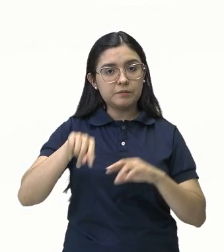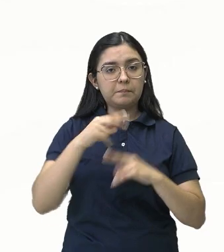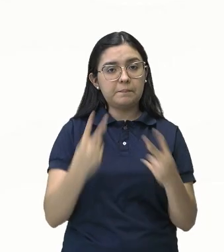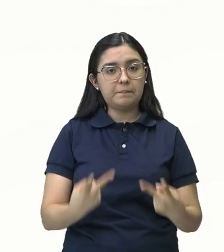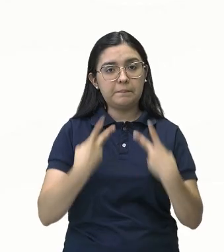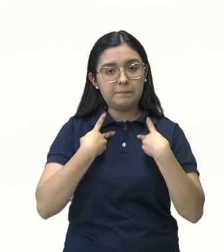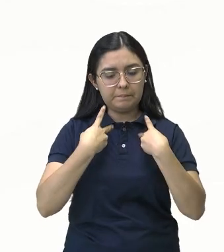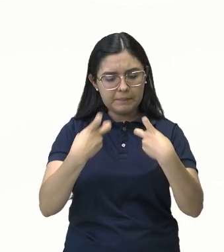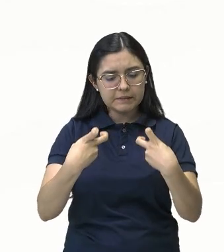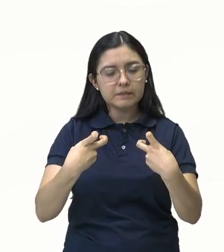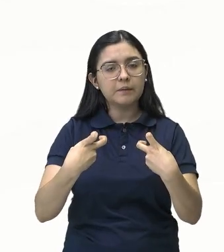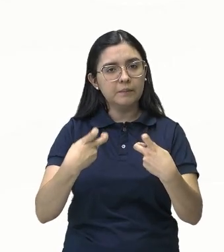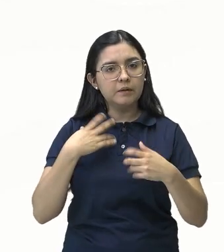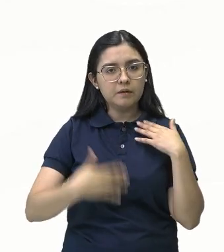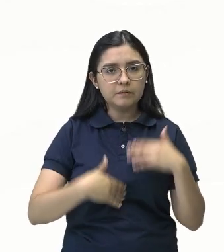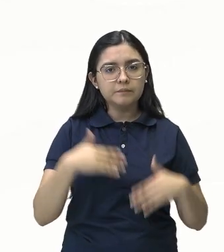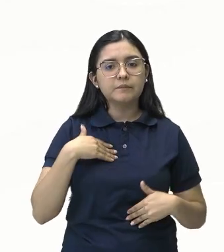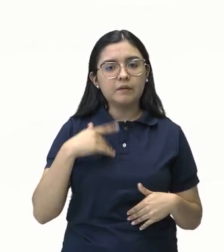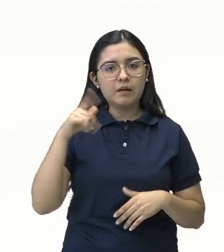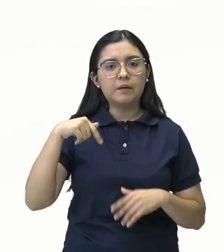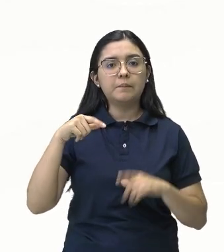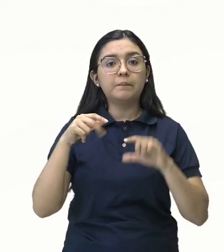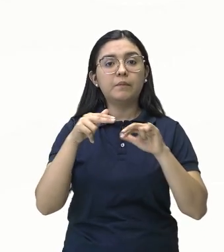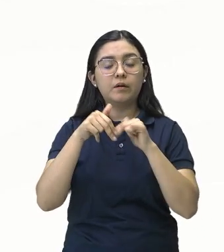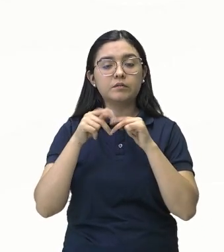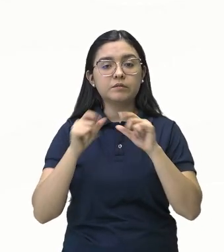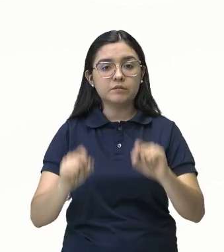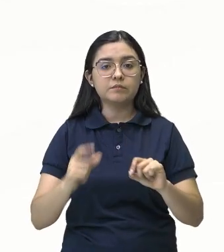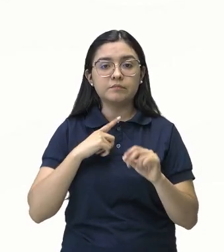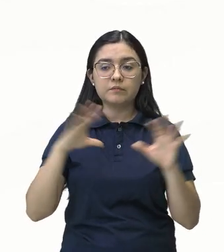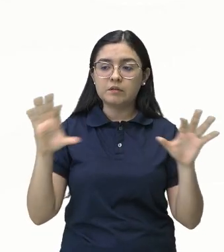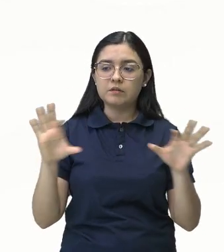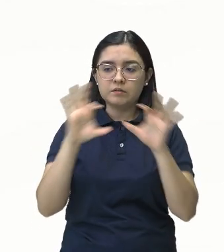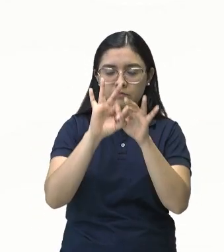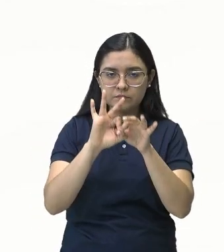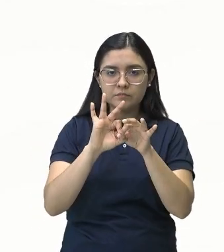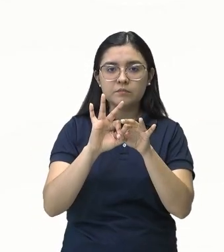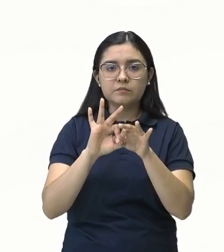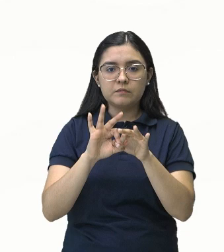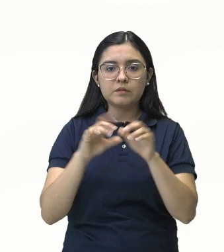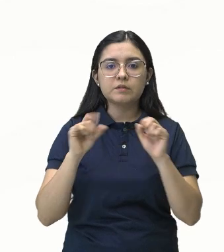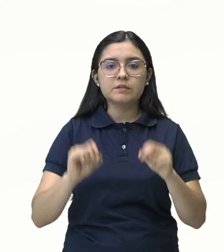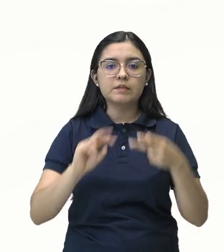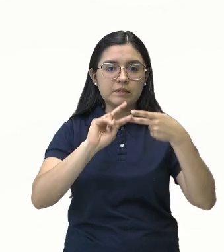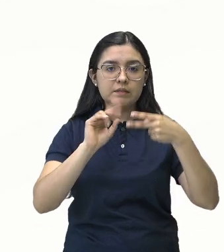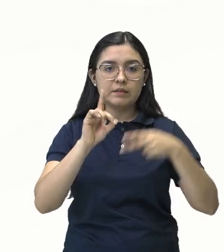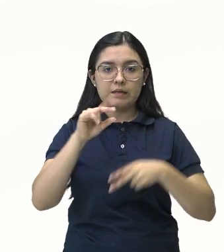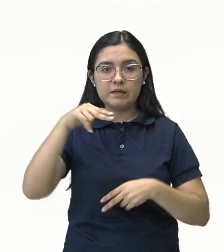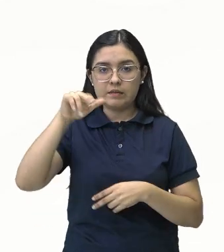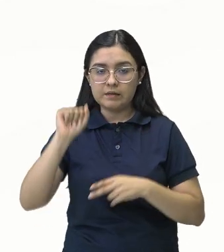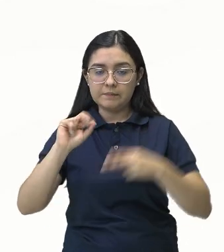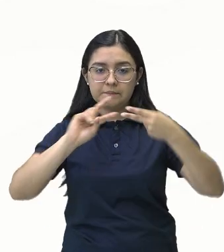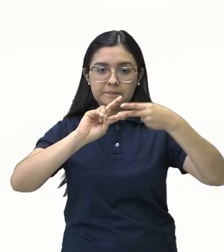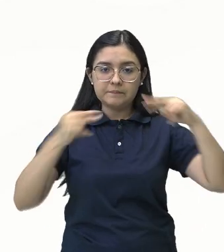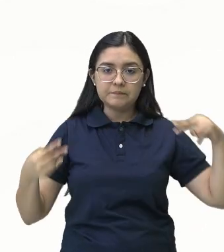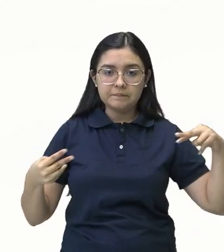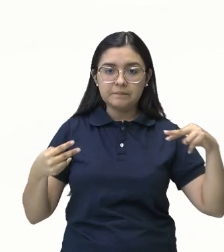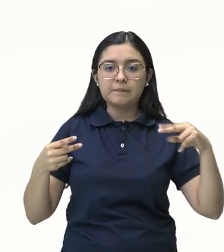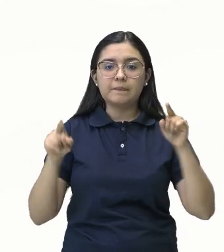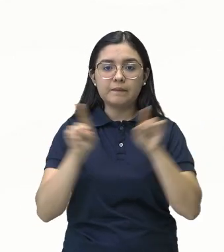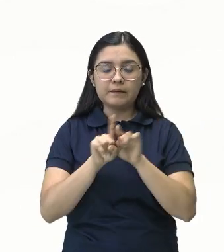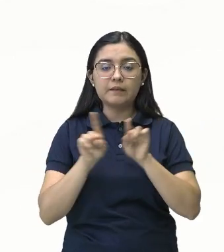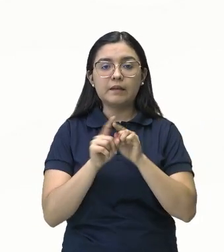visualizar ao se olhar no espelho são oriundas da união desse DNA, né, que está presente dentro